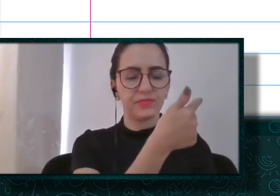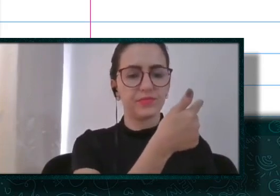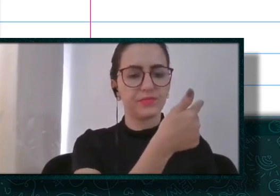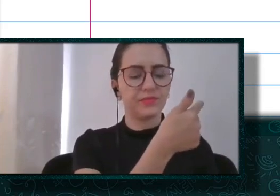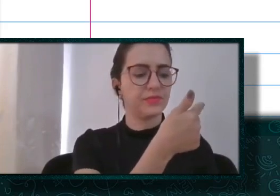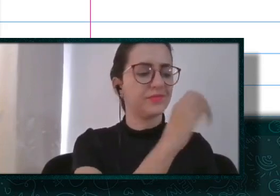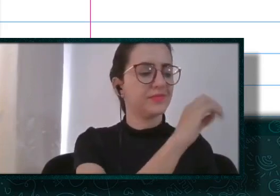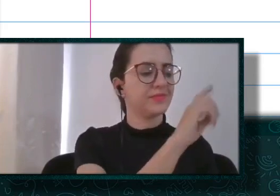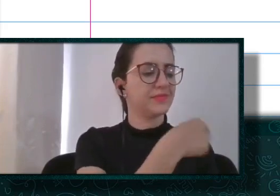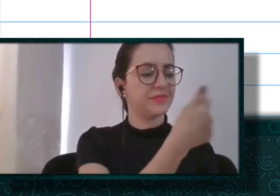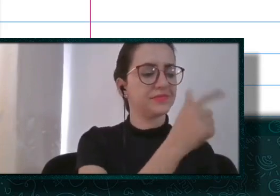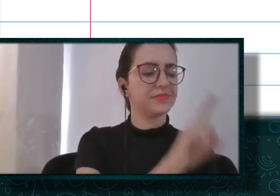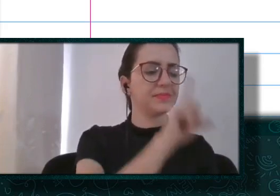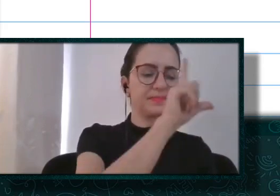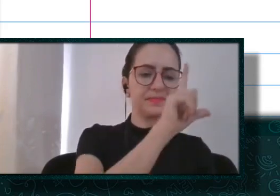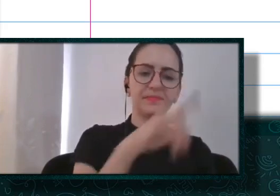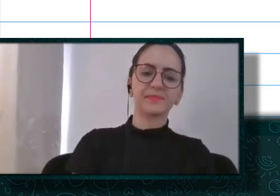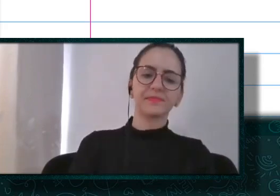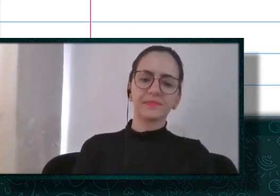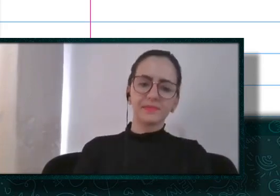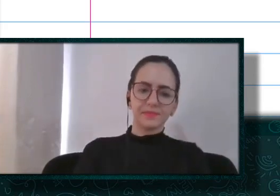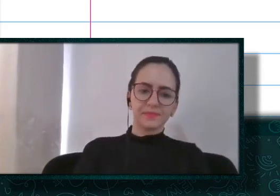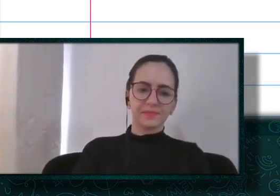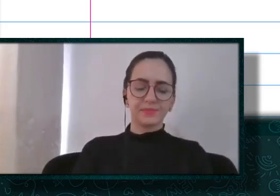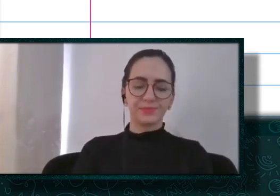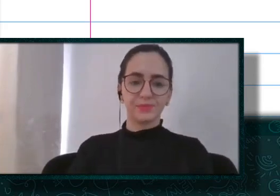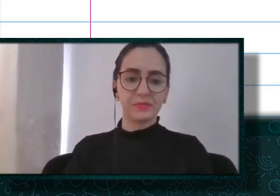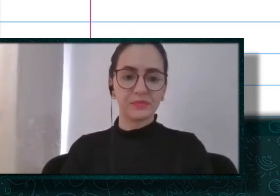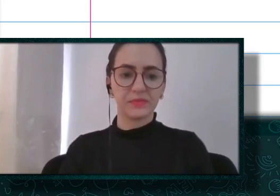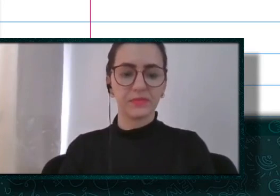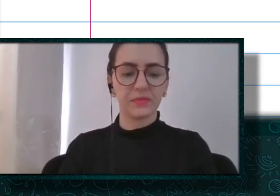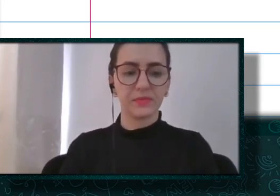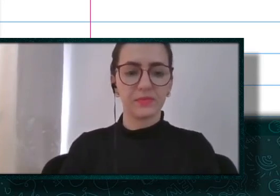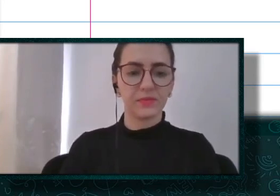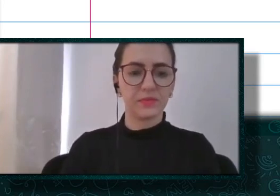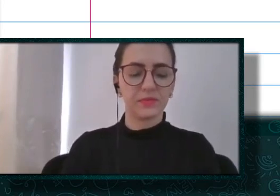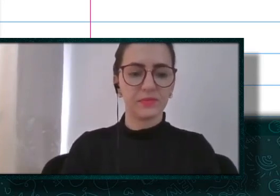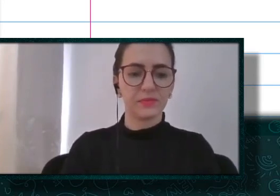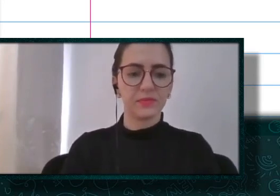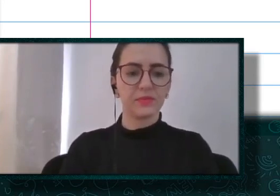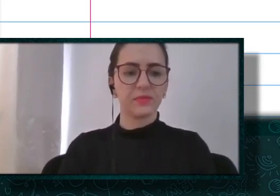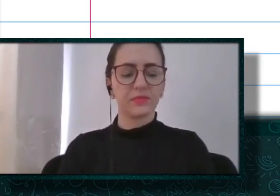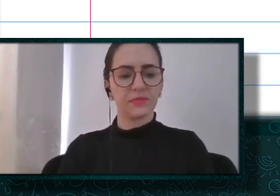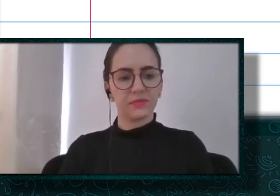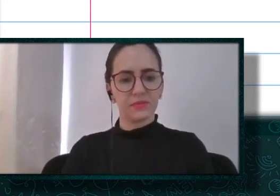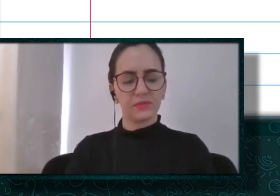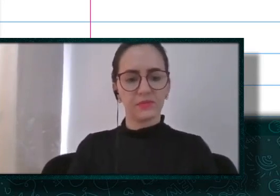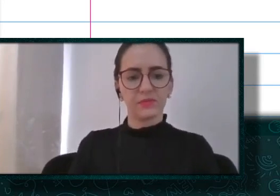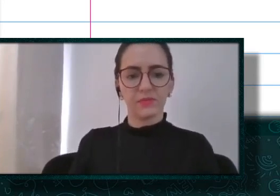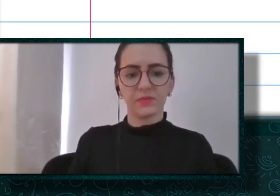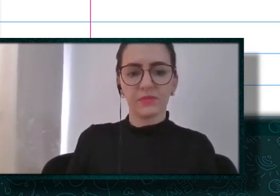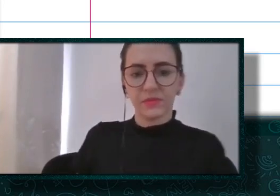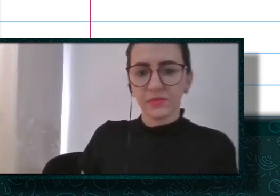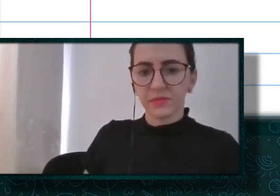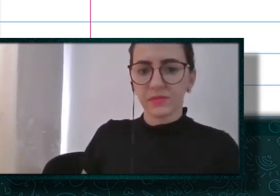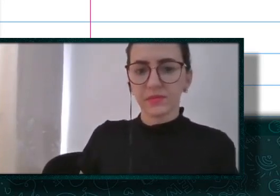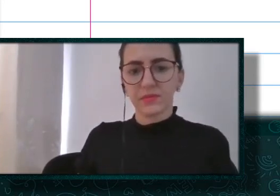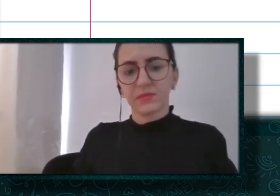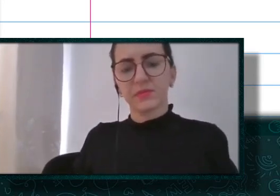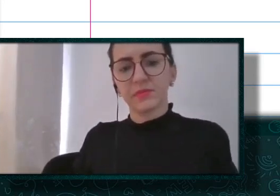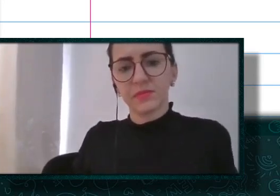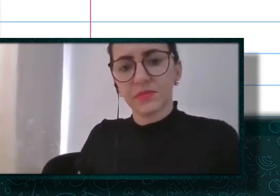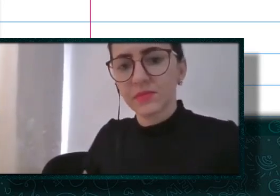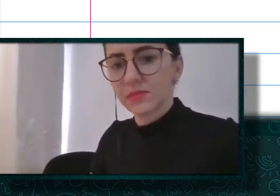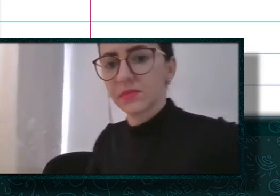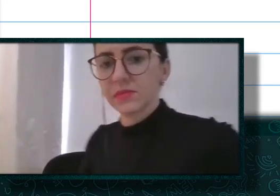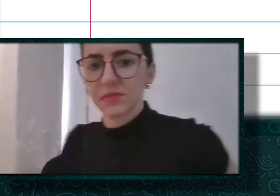Tá? Achei essas concentrações finais, esses volumes. Acontece que quando a gente for trabalhar a concentração final desses